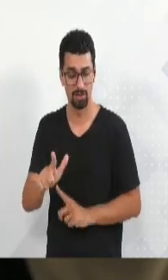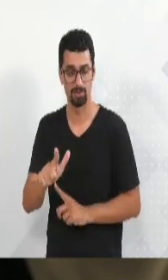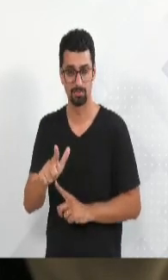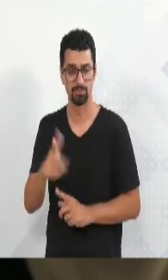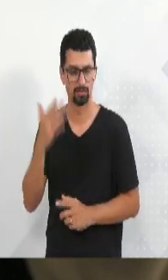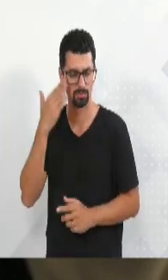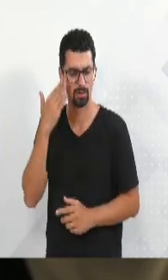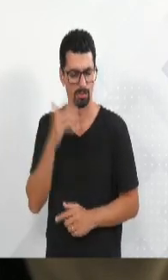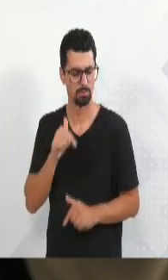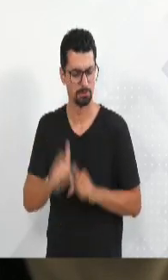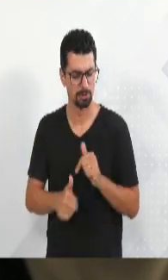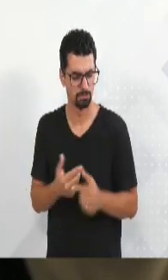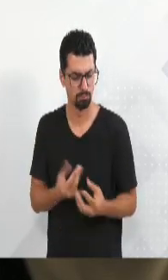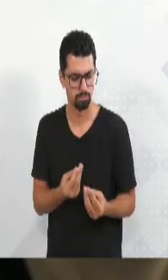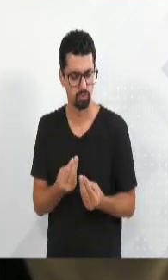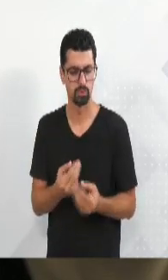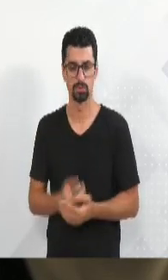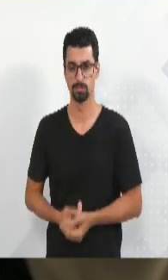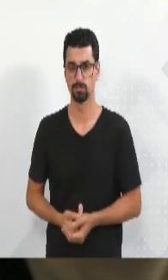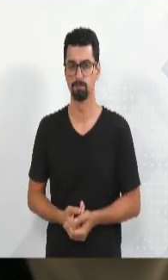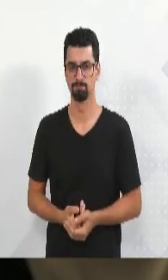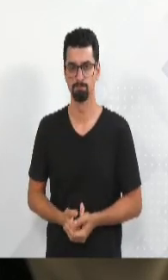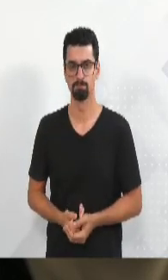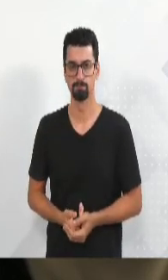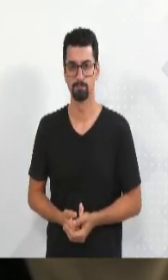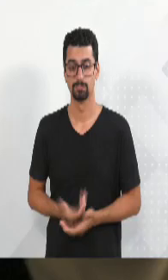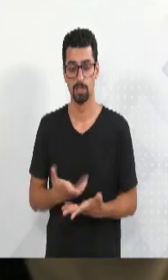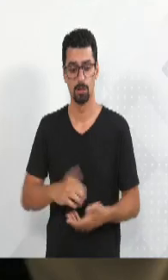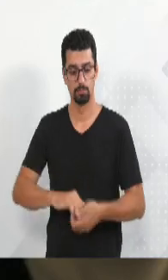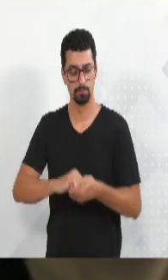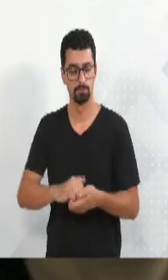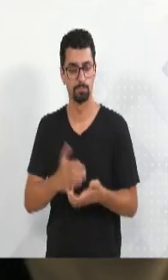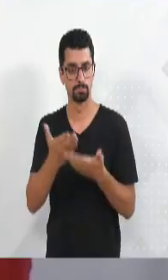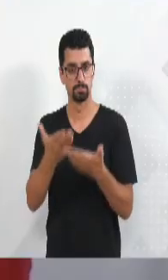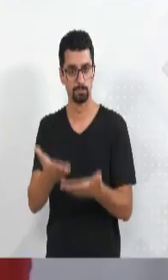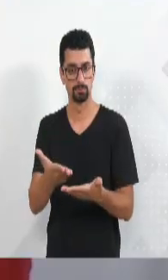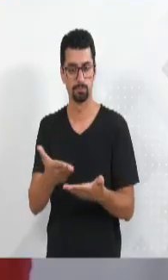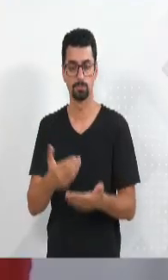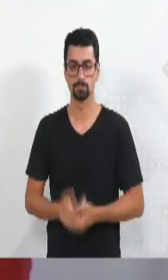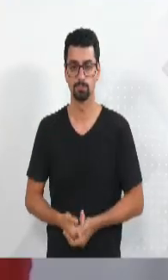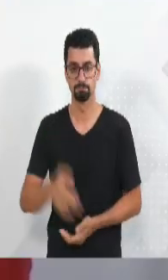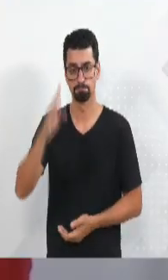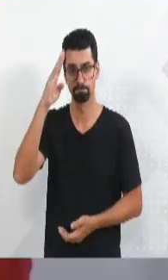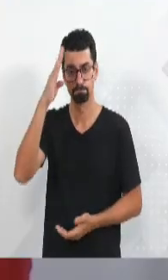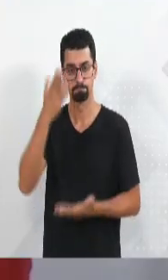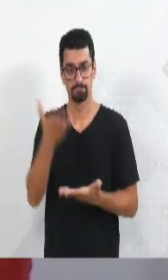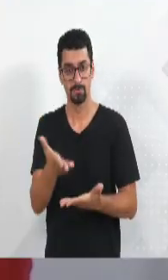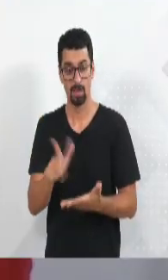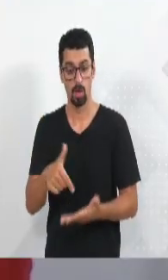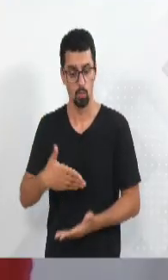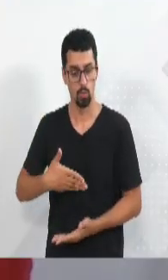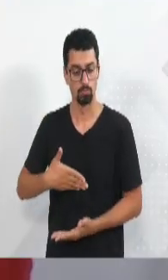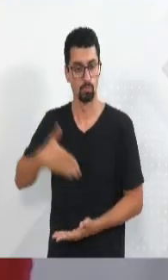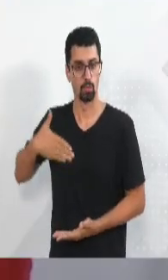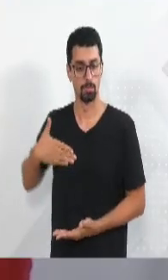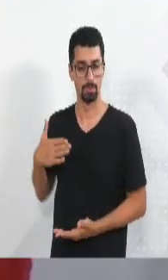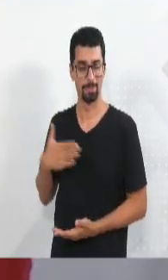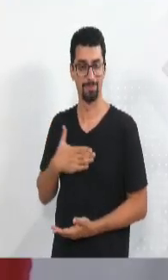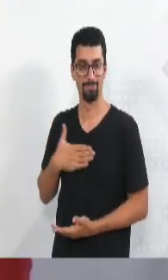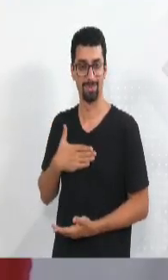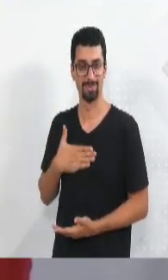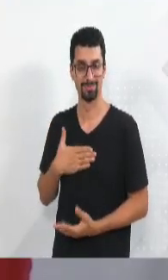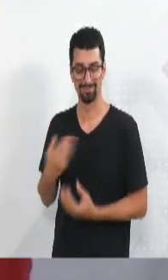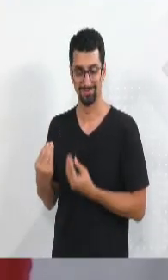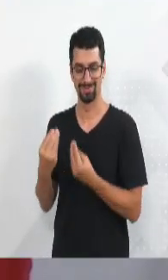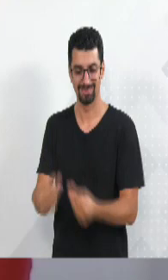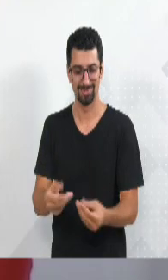que eu sei trabalha muito então eu quero aqui parabenizar o senhor Sargento é um orgulho para mim já falei isso para o senhor de poder estar entregando